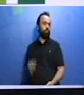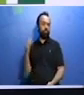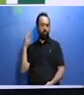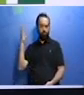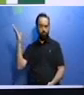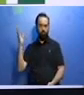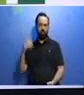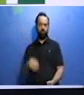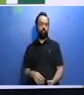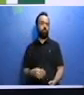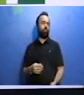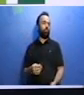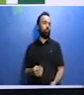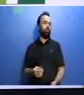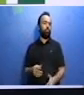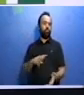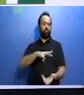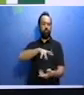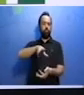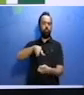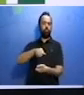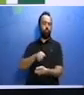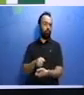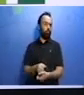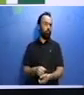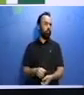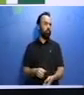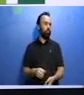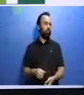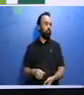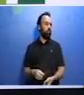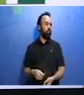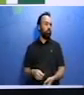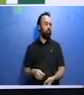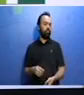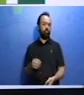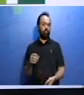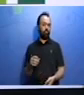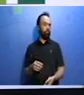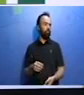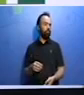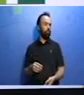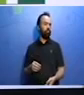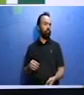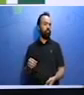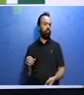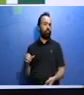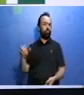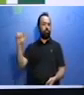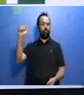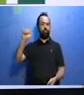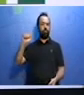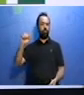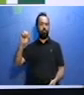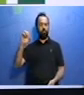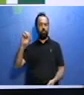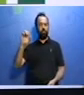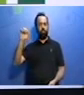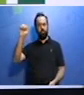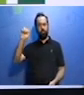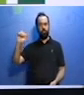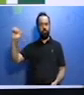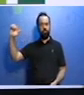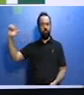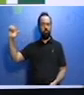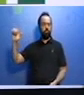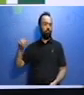são as reservas encontradas no mundo. Então, há 4,2% da reserva do petróleo na Ásia,